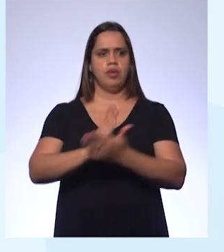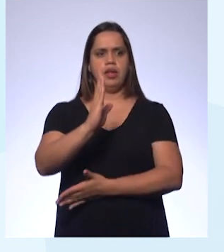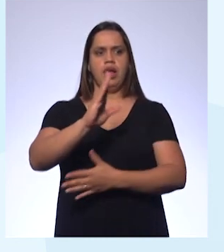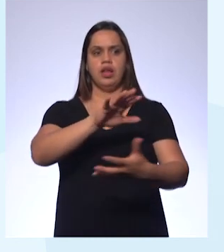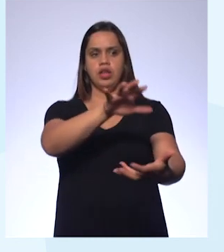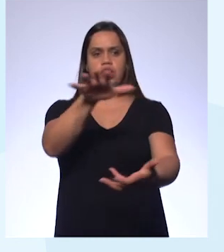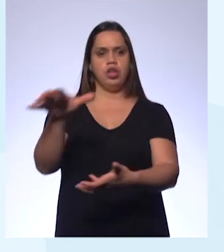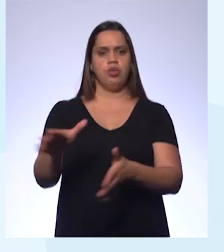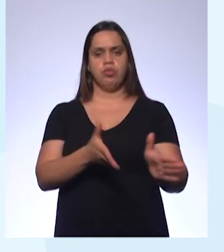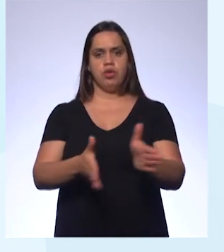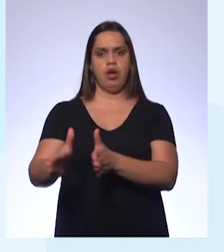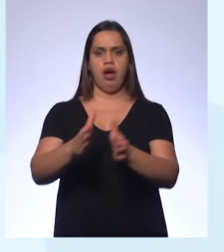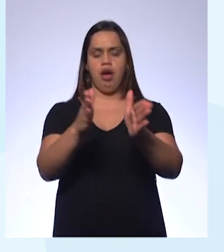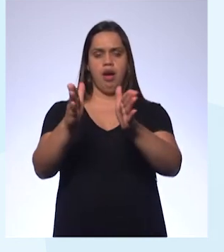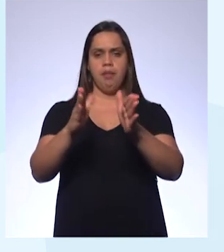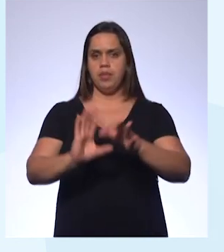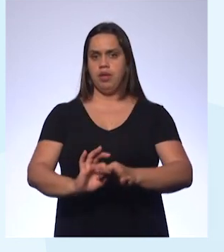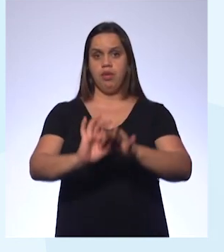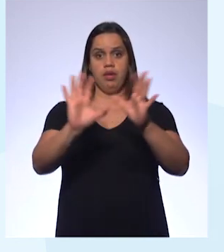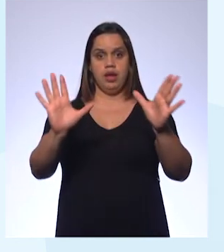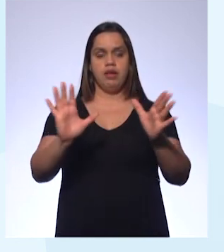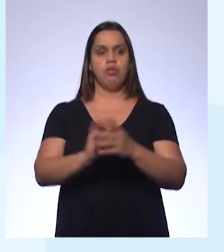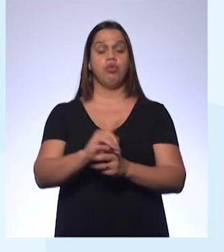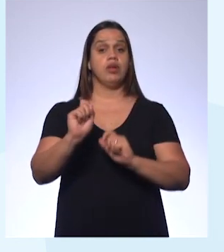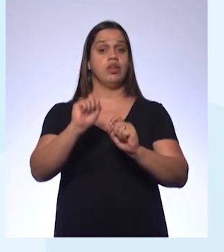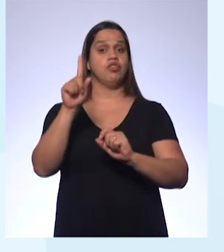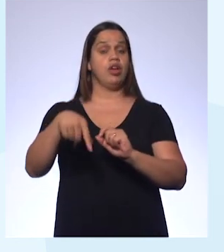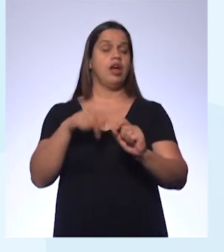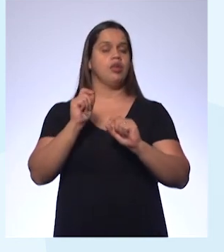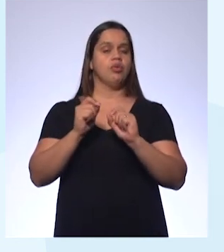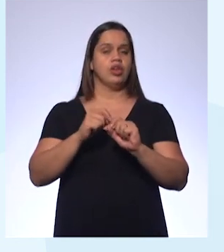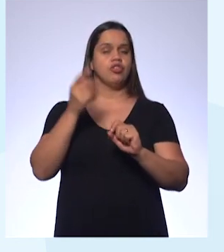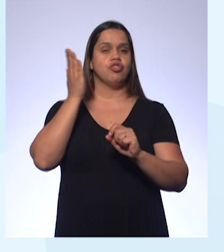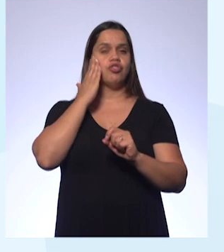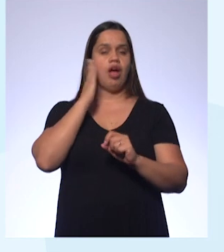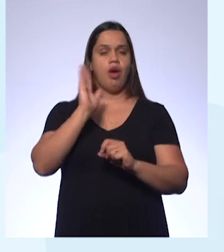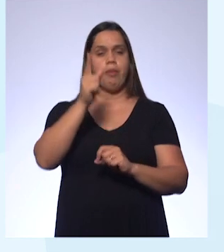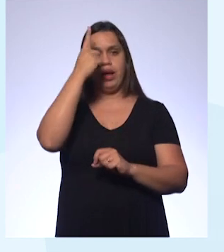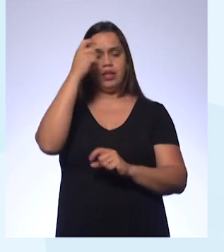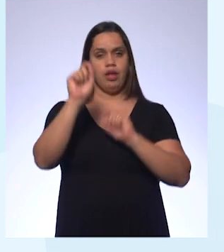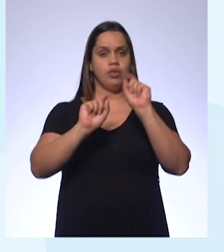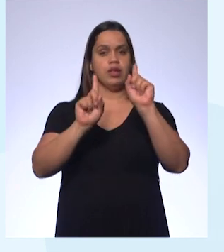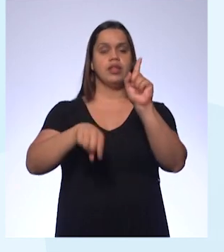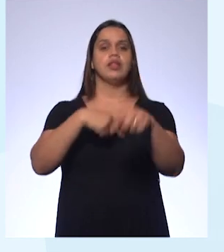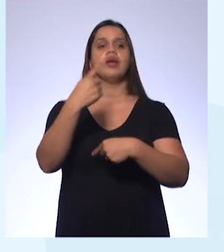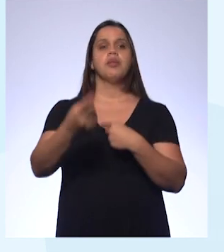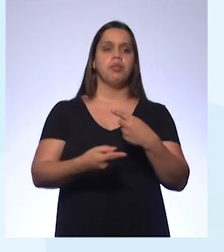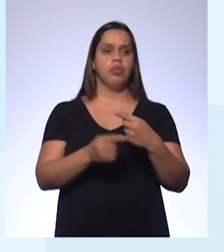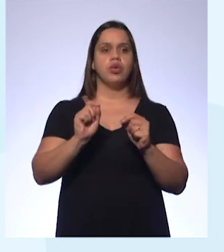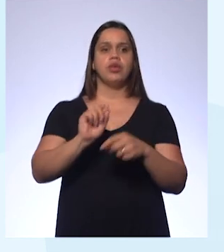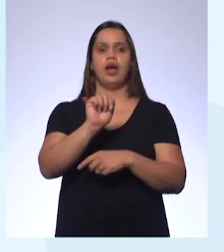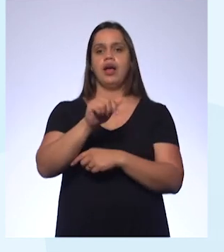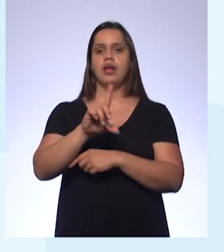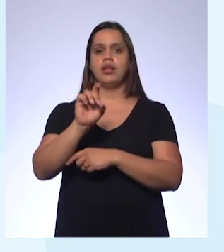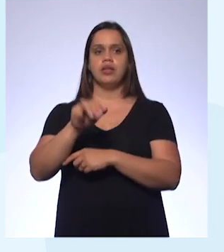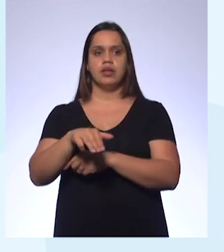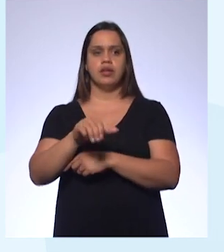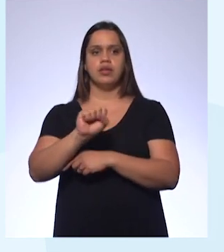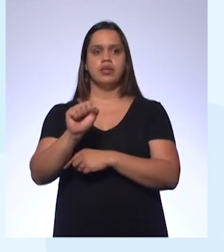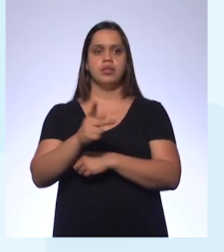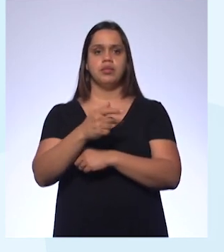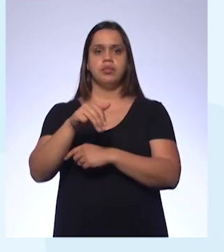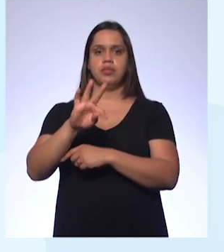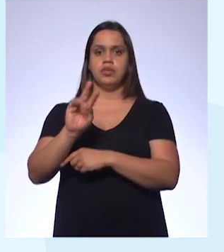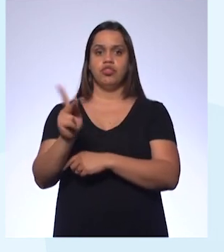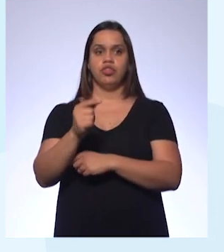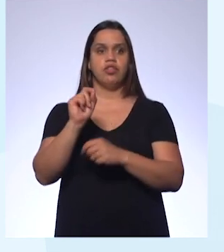mundo caminha por si mesmo. Já era uma pré-concepção do que depois Adam Smith diria ser a mão invisível